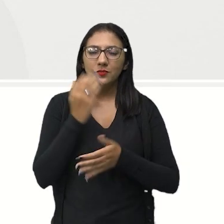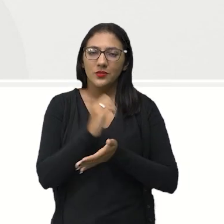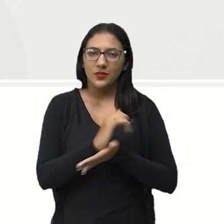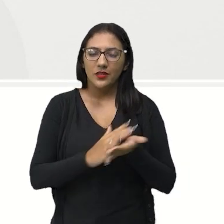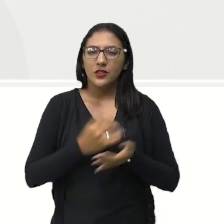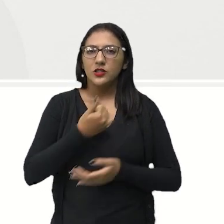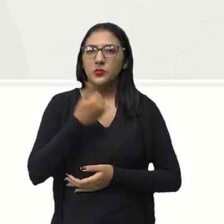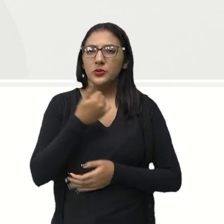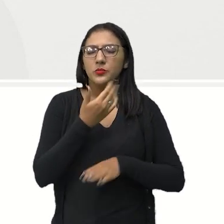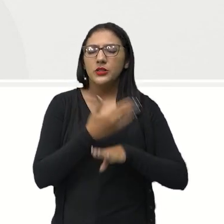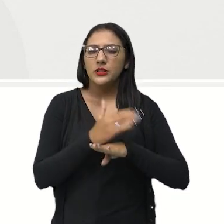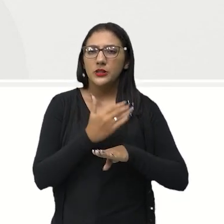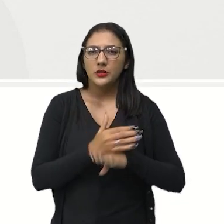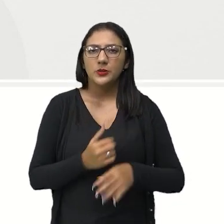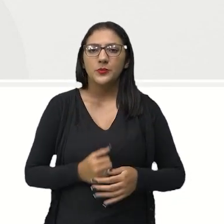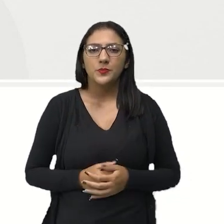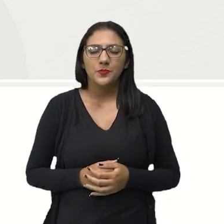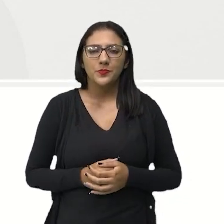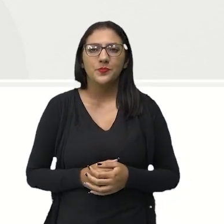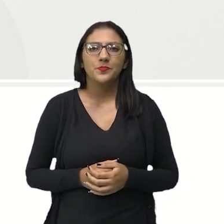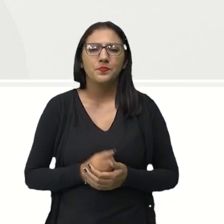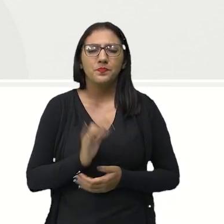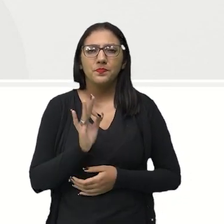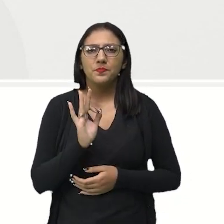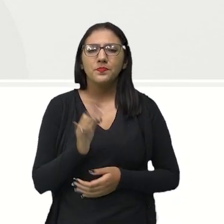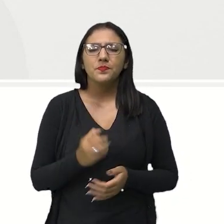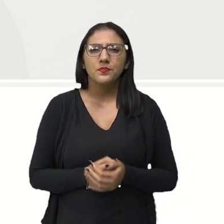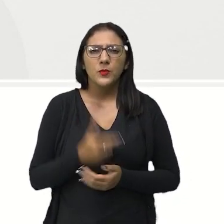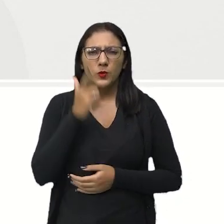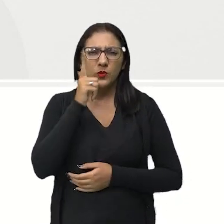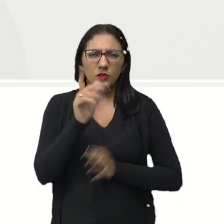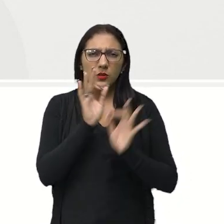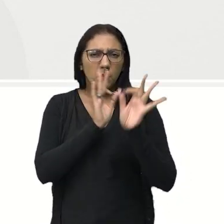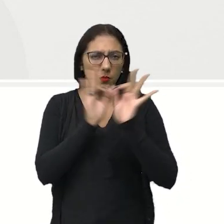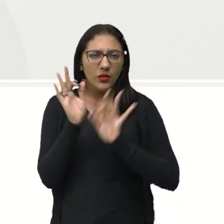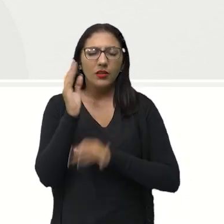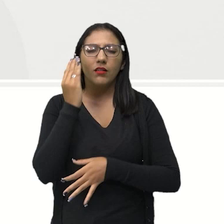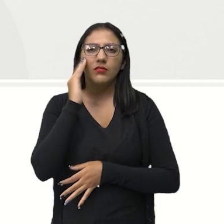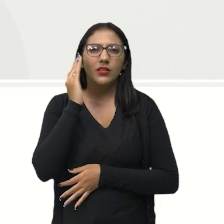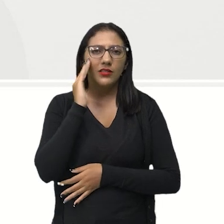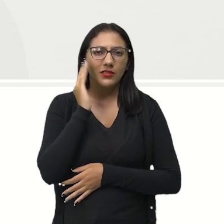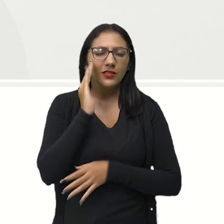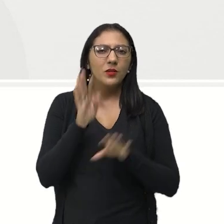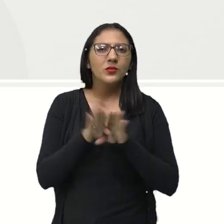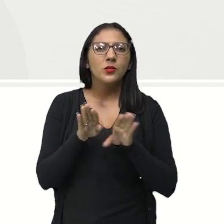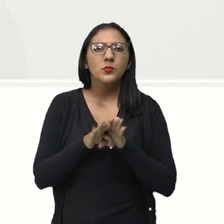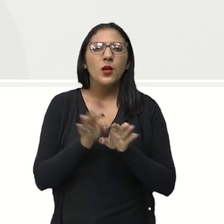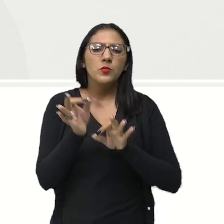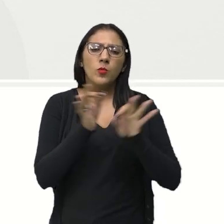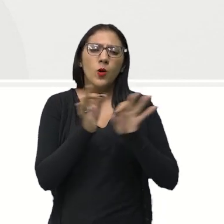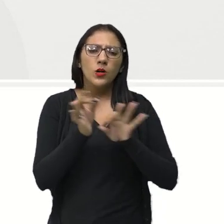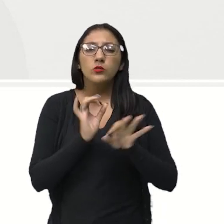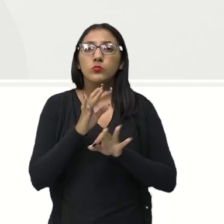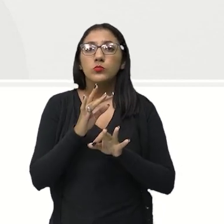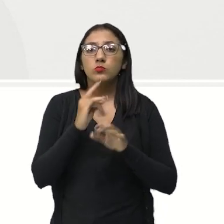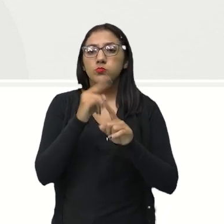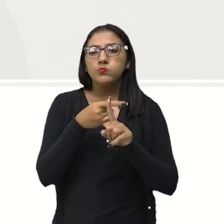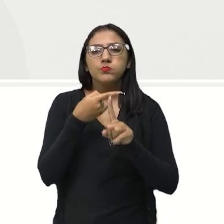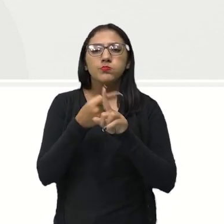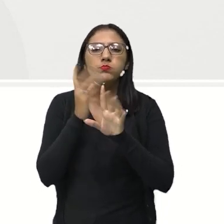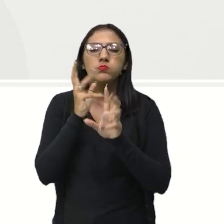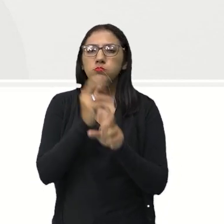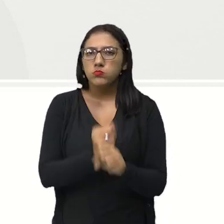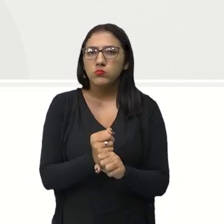questão, 3/5. Beleza? Conseguiu acompanhar? Conseguiu entender que você tem que realizar uma adição nesse